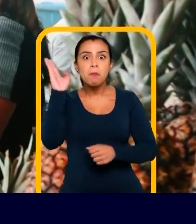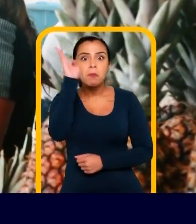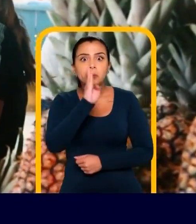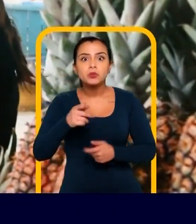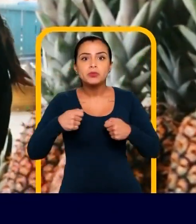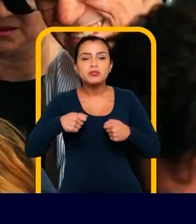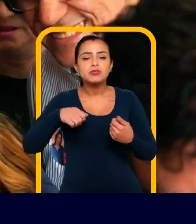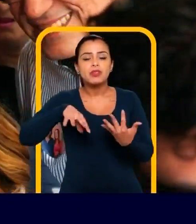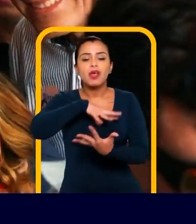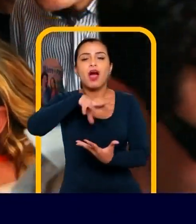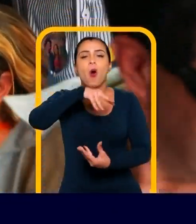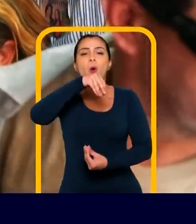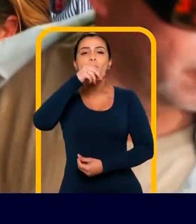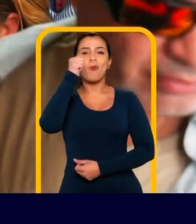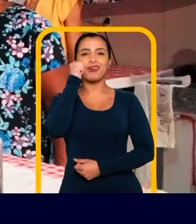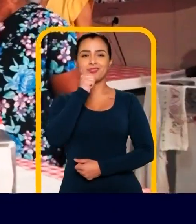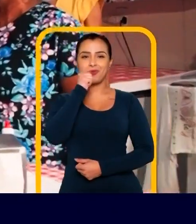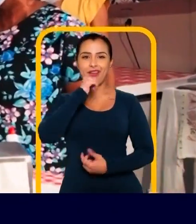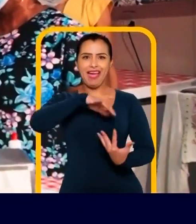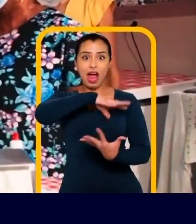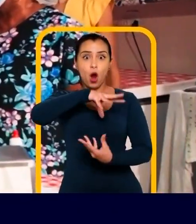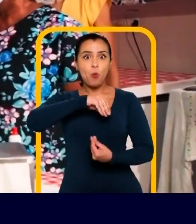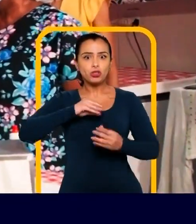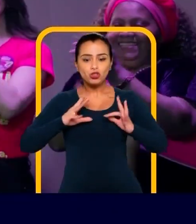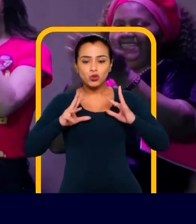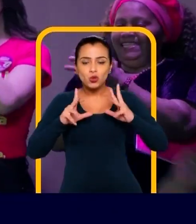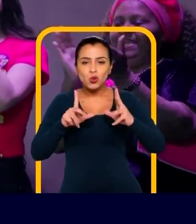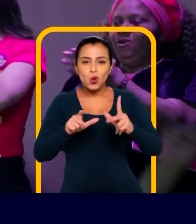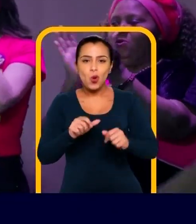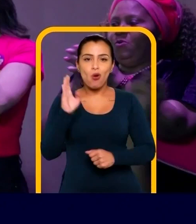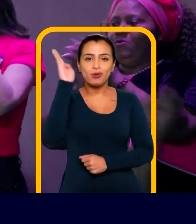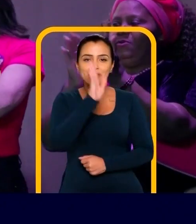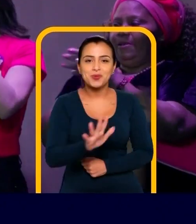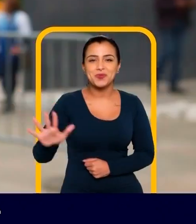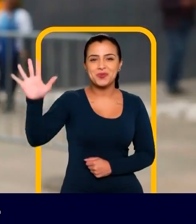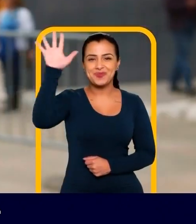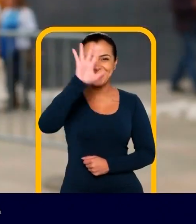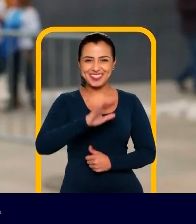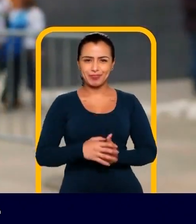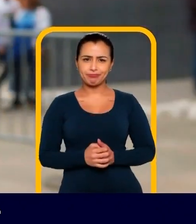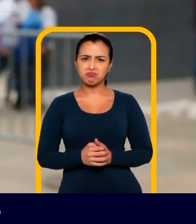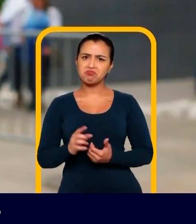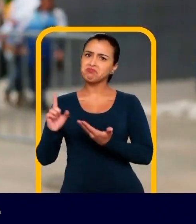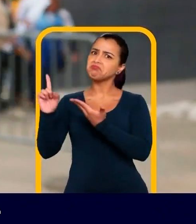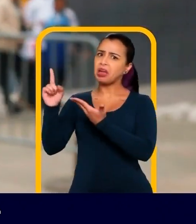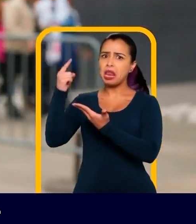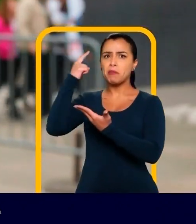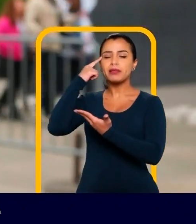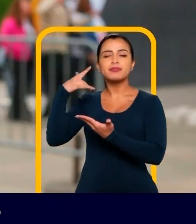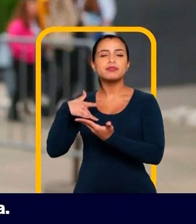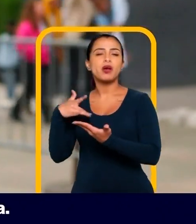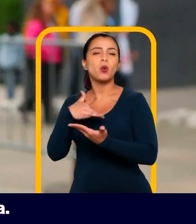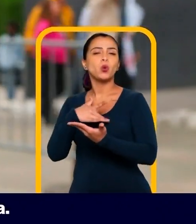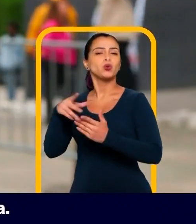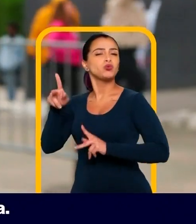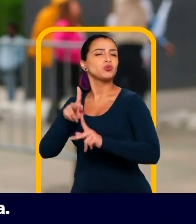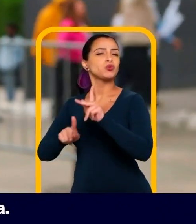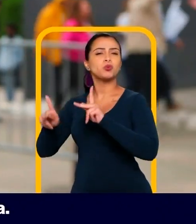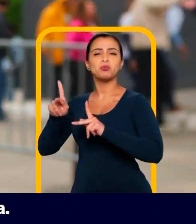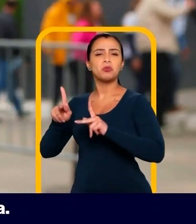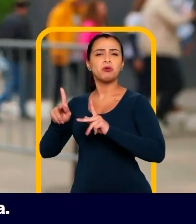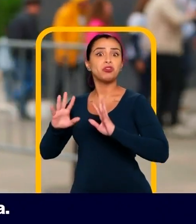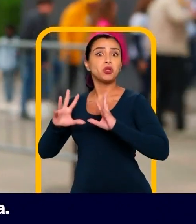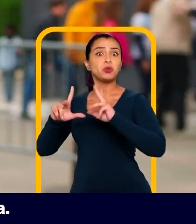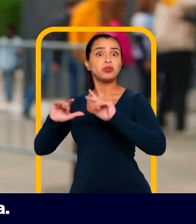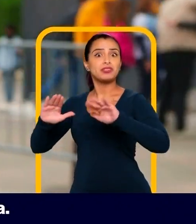de uma mulher. O Brasil precisa da alma de todas as mulheres brasileiras. Ela pensa na saúde, ela pensa nas pessoas, ela pensa em todas